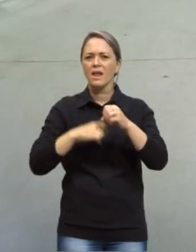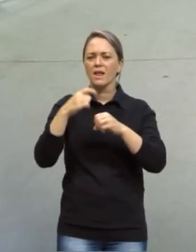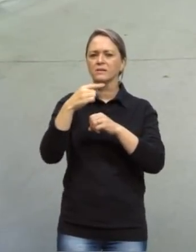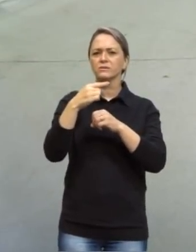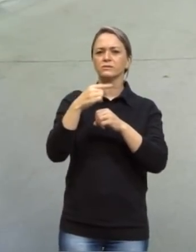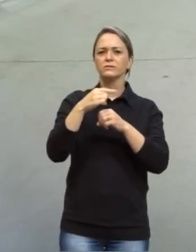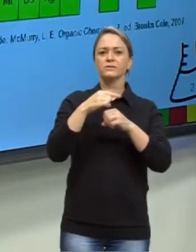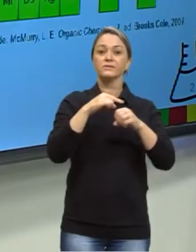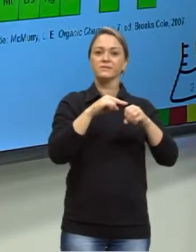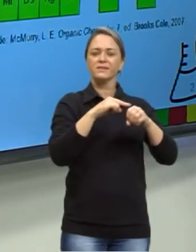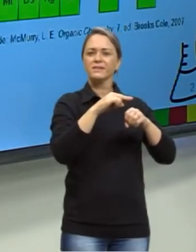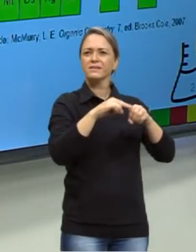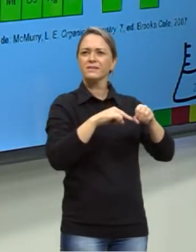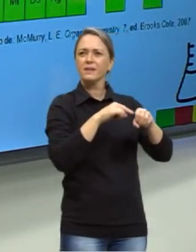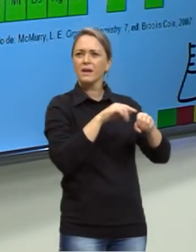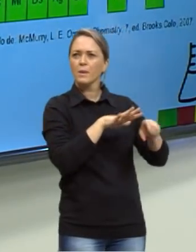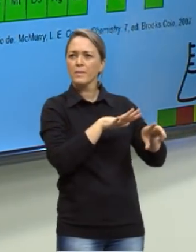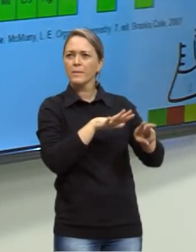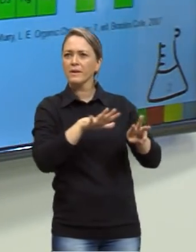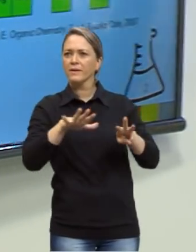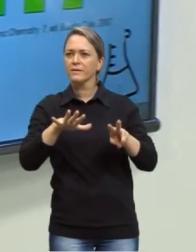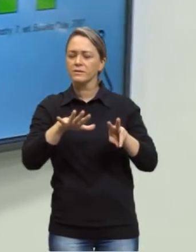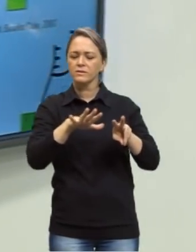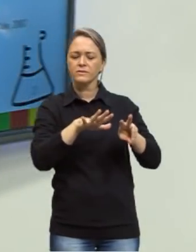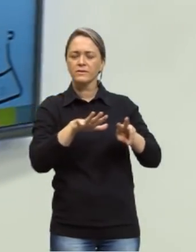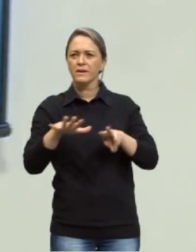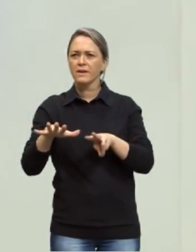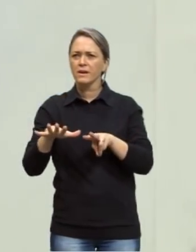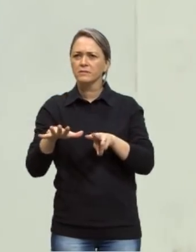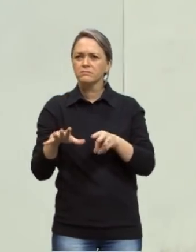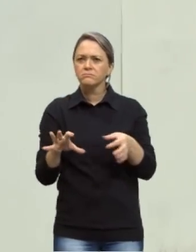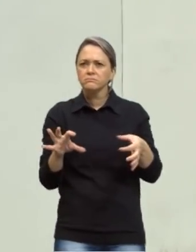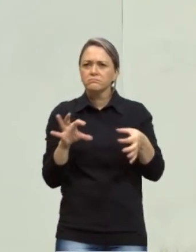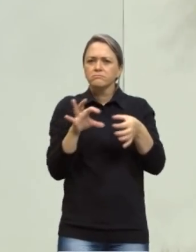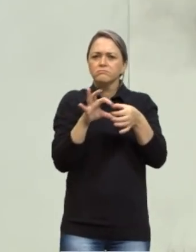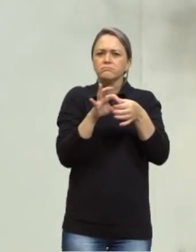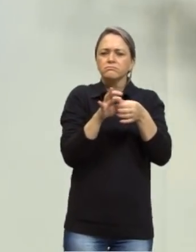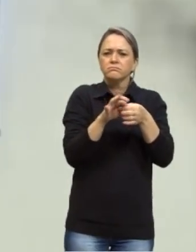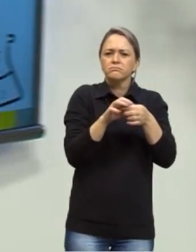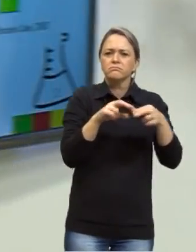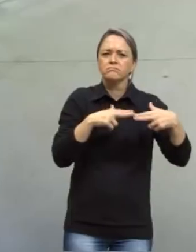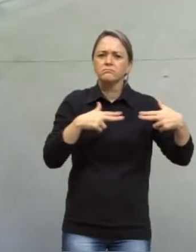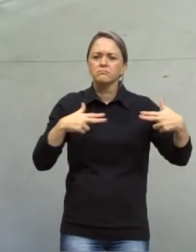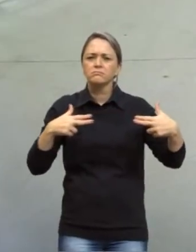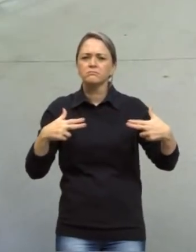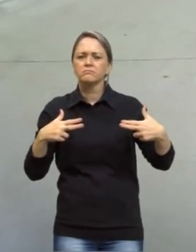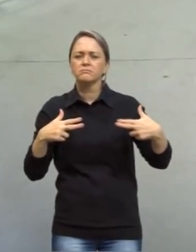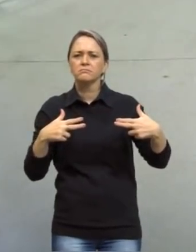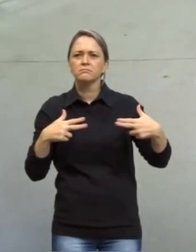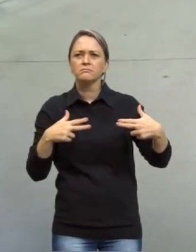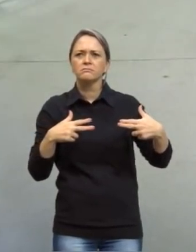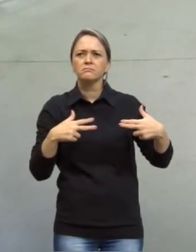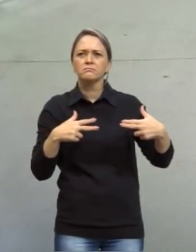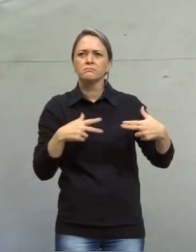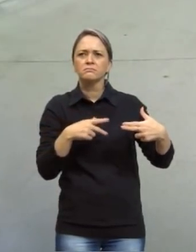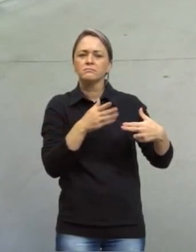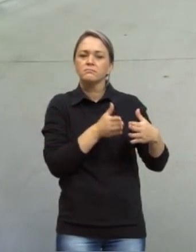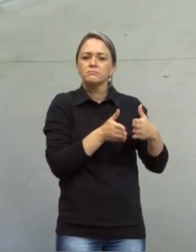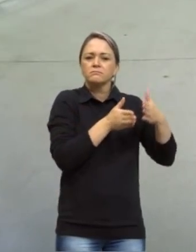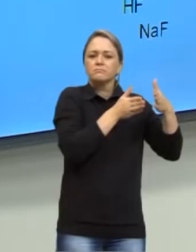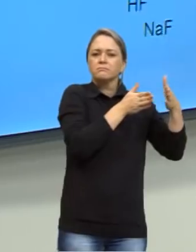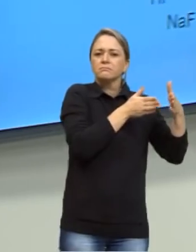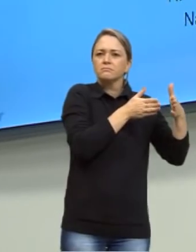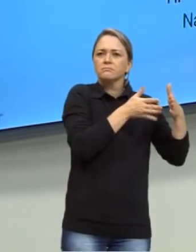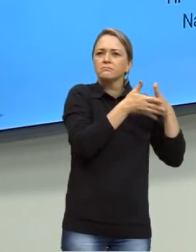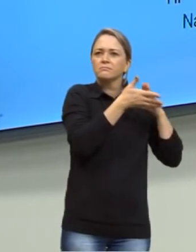só que agora eu tô trabalhando com a união de um elemento que está aqui nessa extrema a nessa